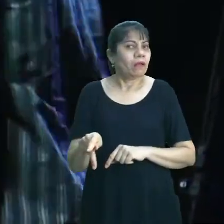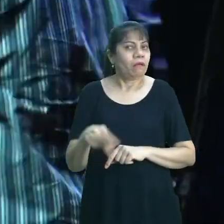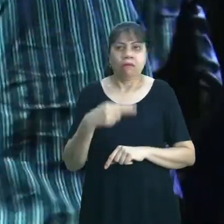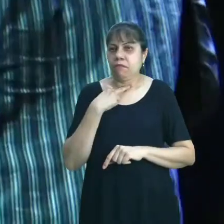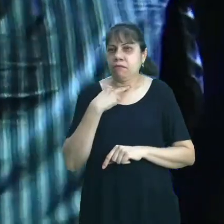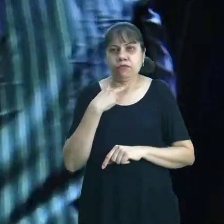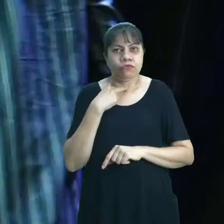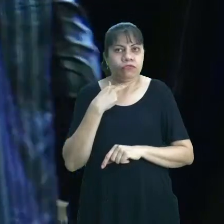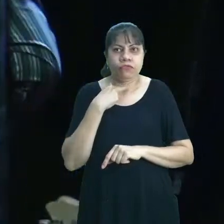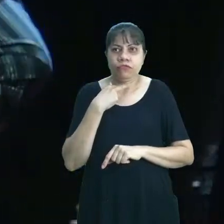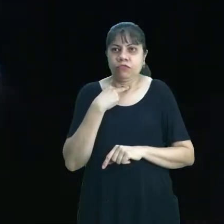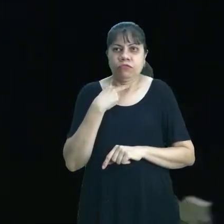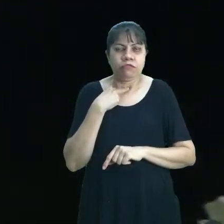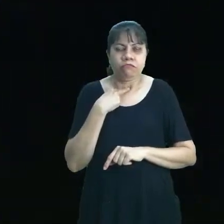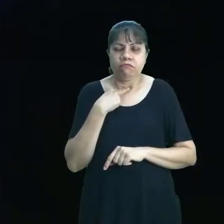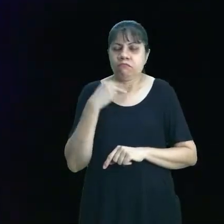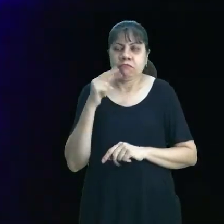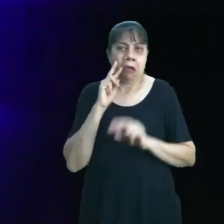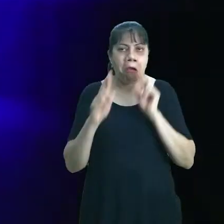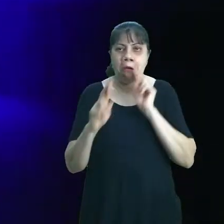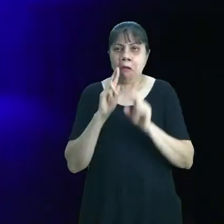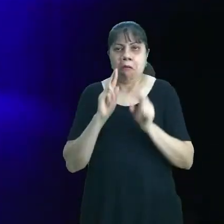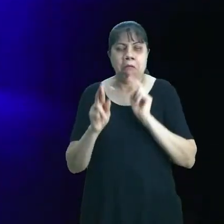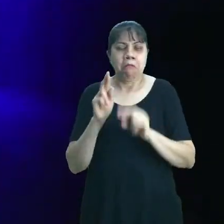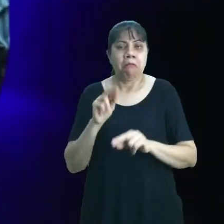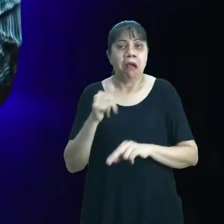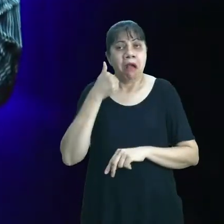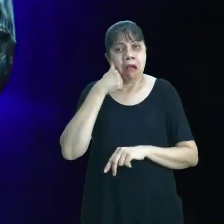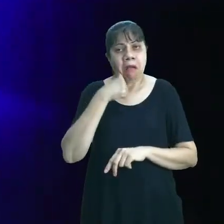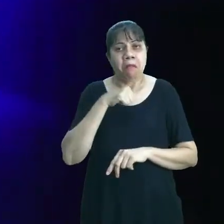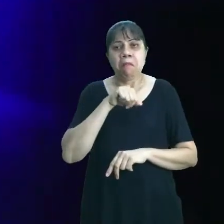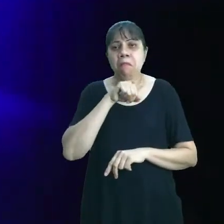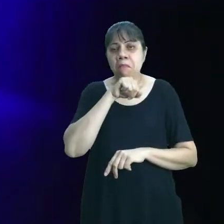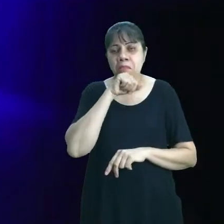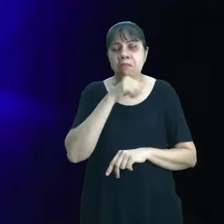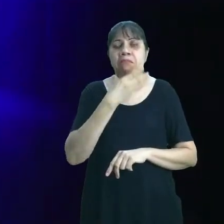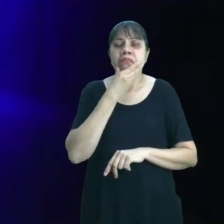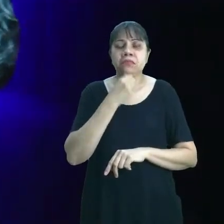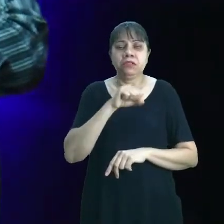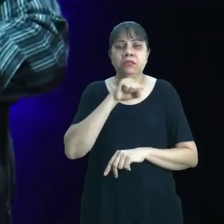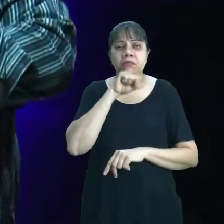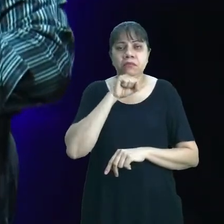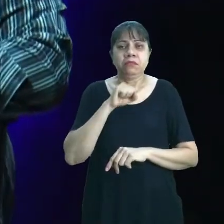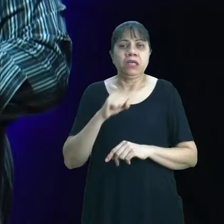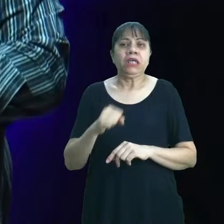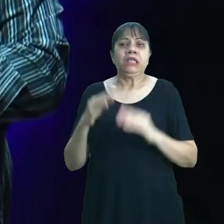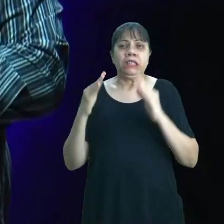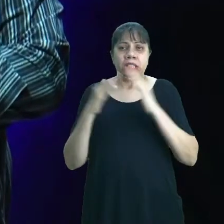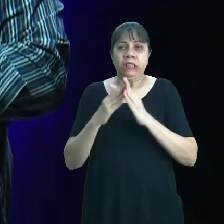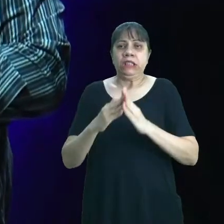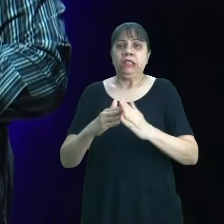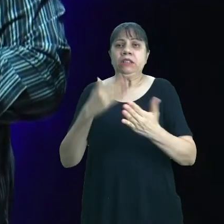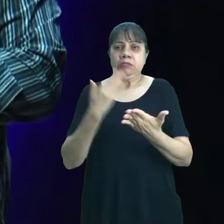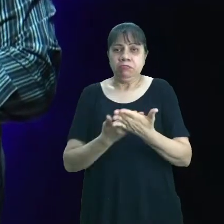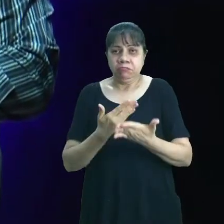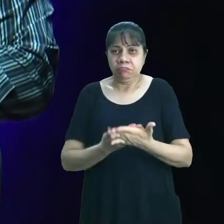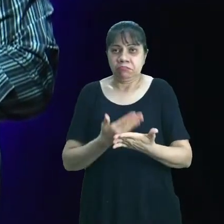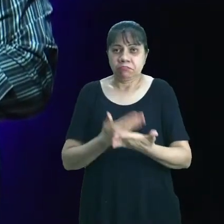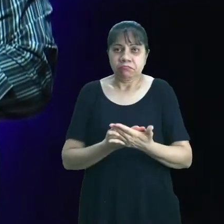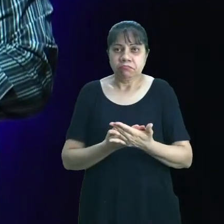isso, que toda vez que meu pai e minha mãe chegavam na escola, a professora perguntava, ele é tão comportado em casa como é na escola?